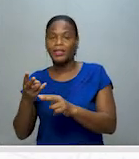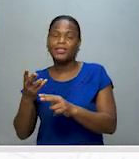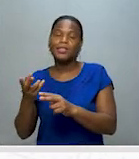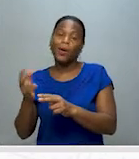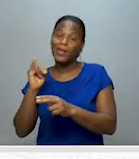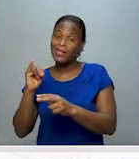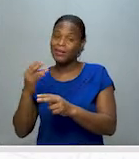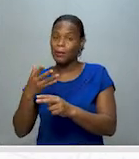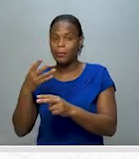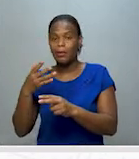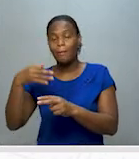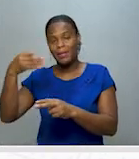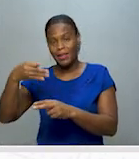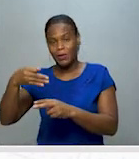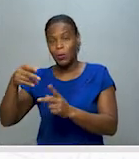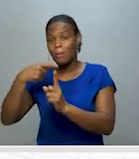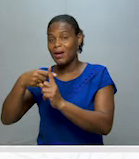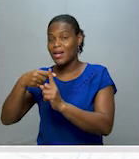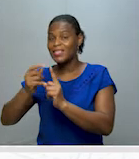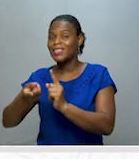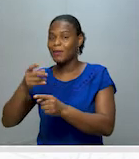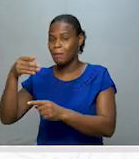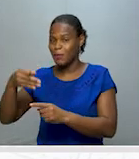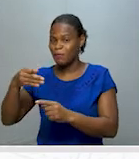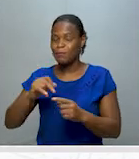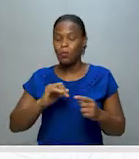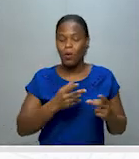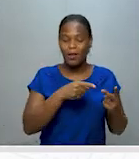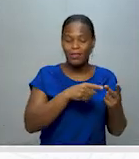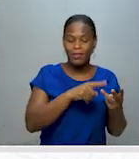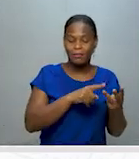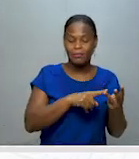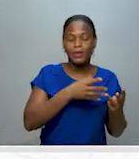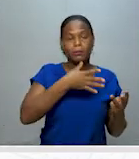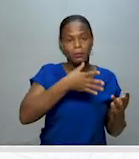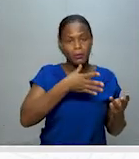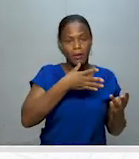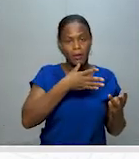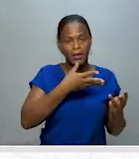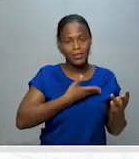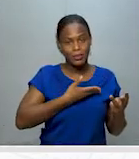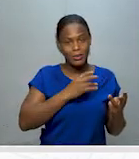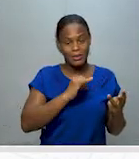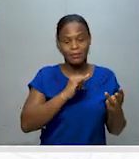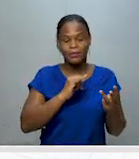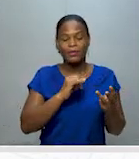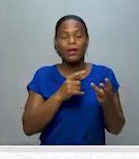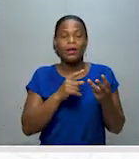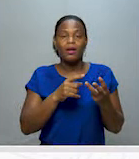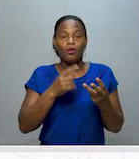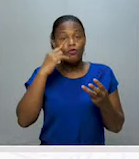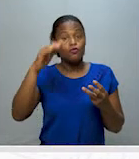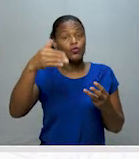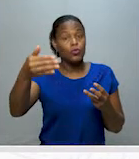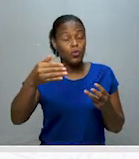discurso contrário como pretérito mais que perfeito. Quando você tem no discurso direto o futuro imperfeito